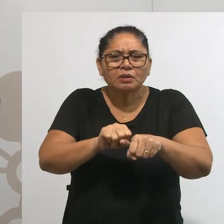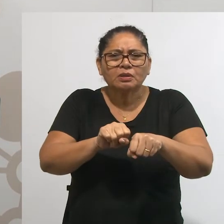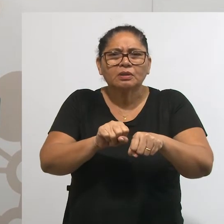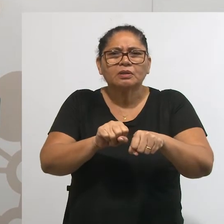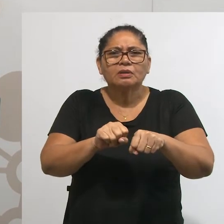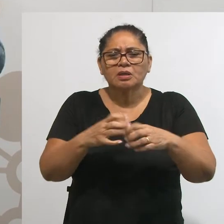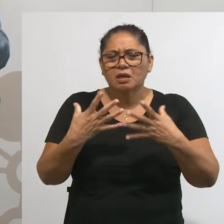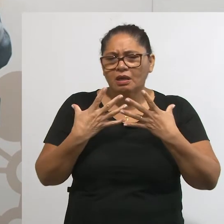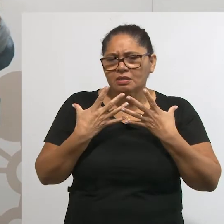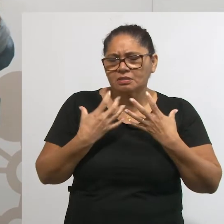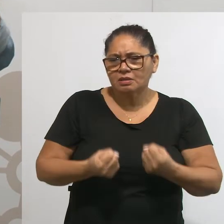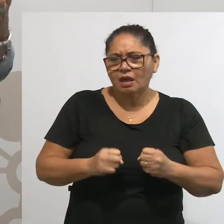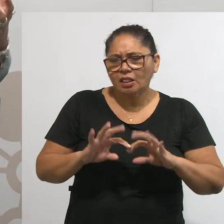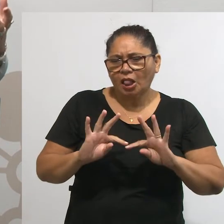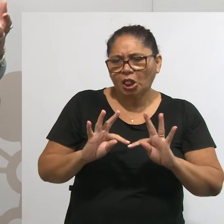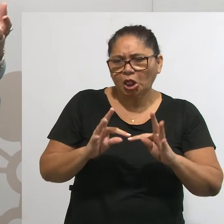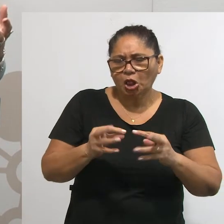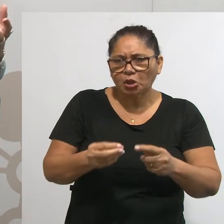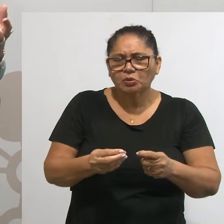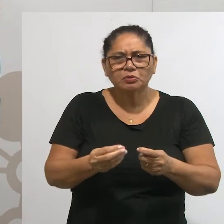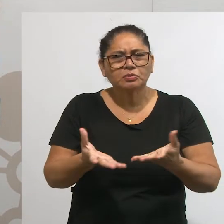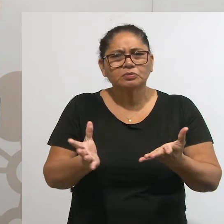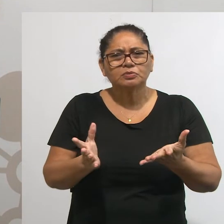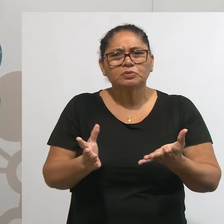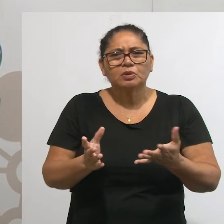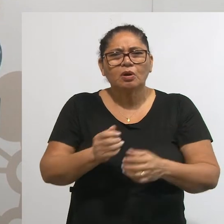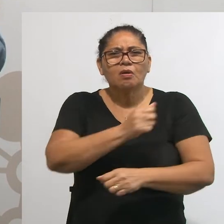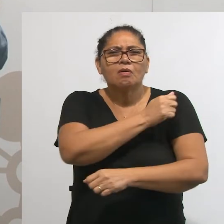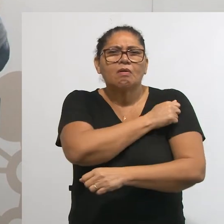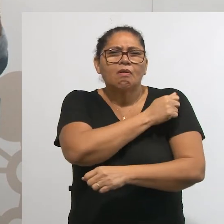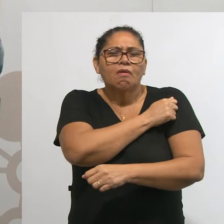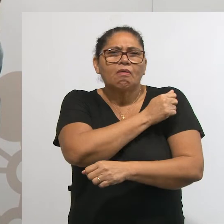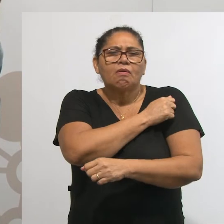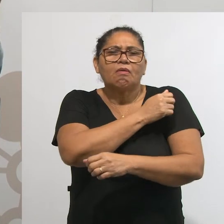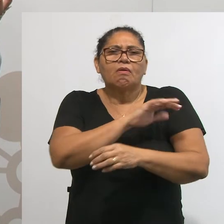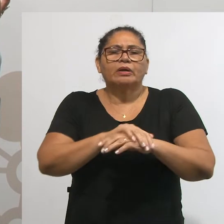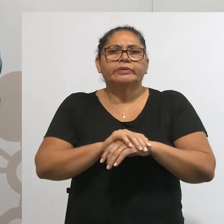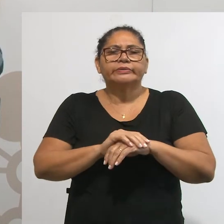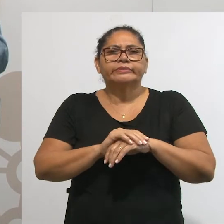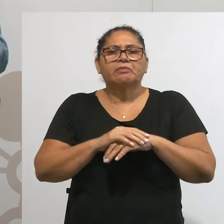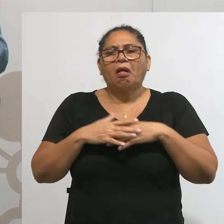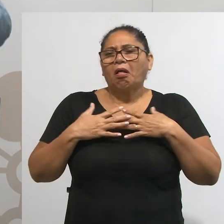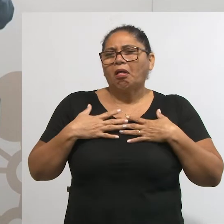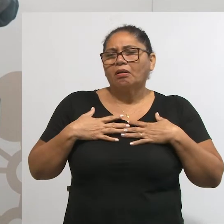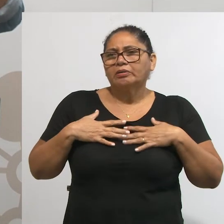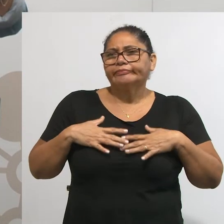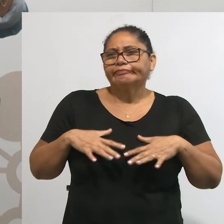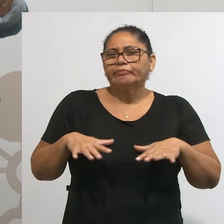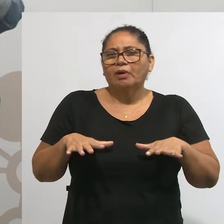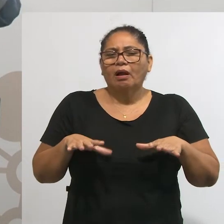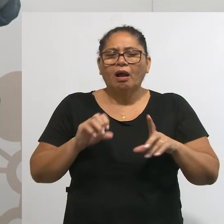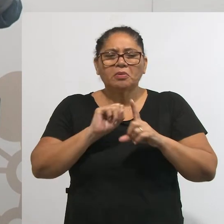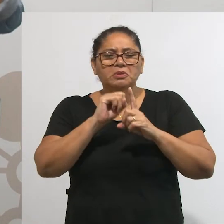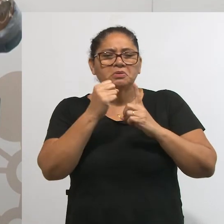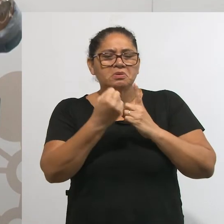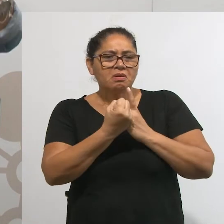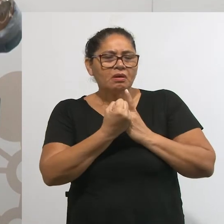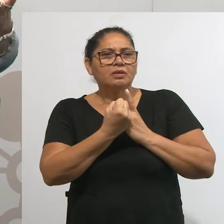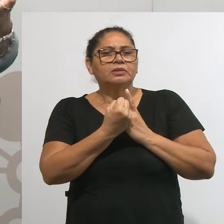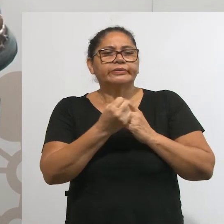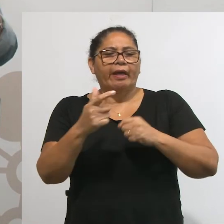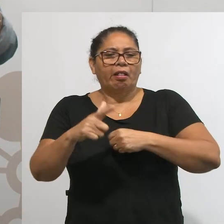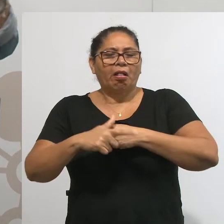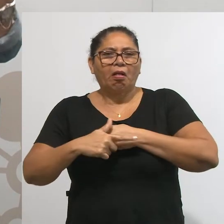formar aquele aluno que aceita tudo, aquele aluno ordeiro, que vai para a sociedade apenas para